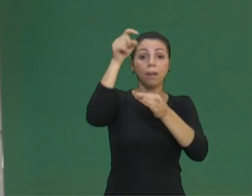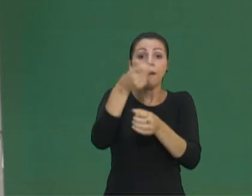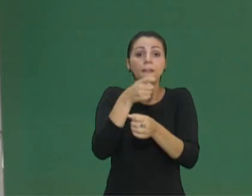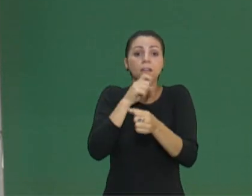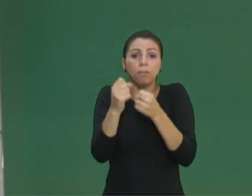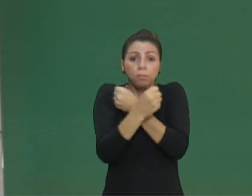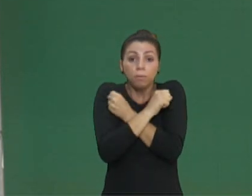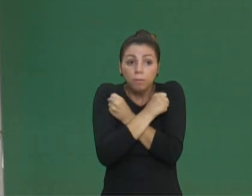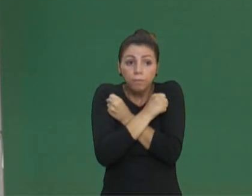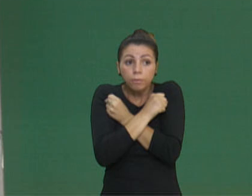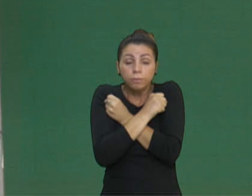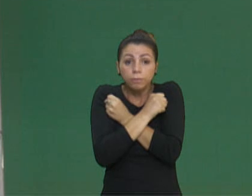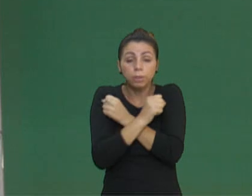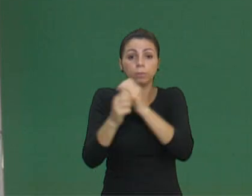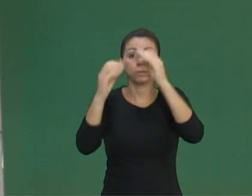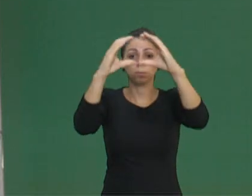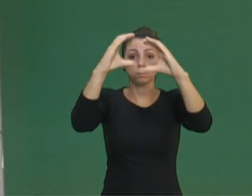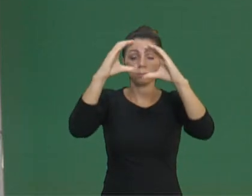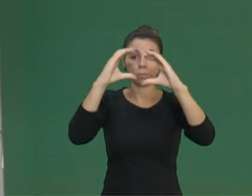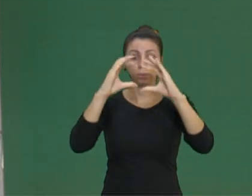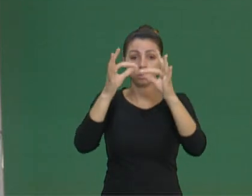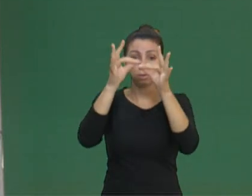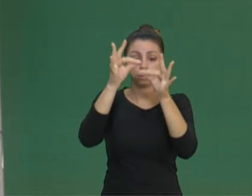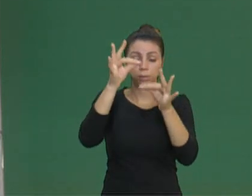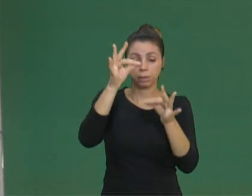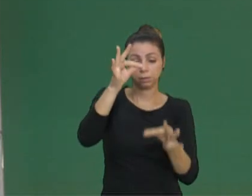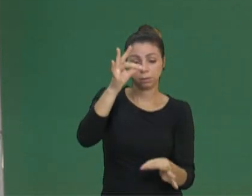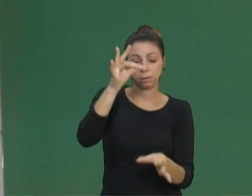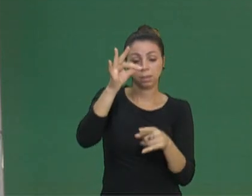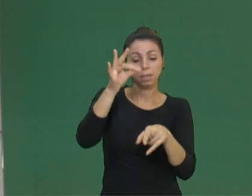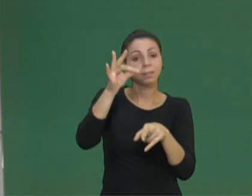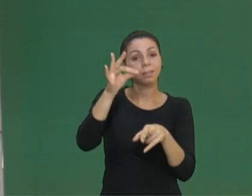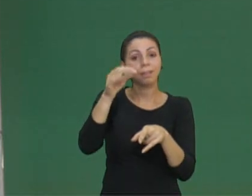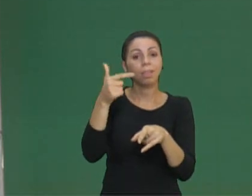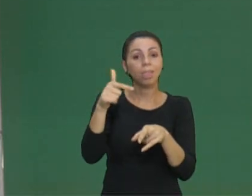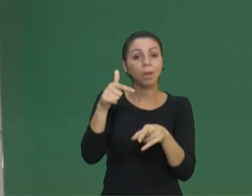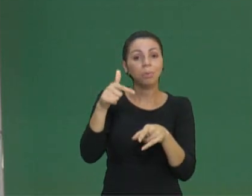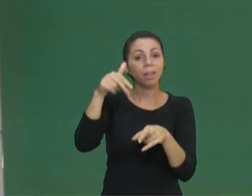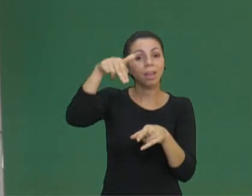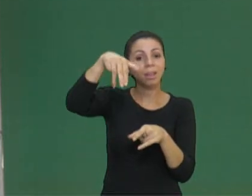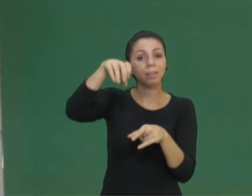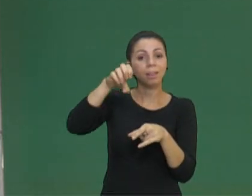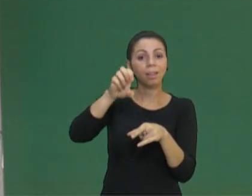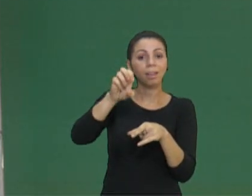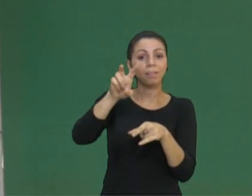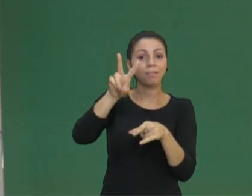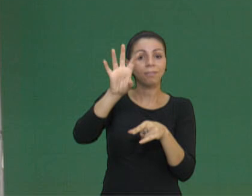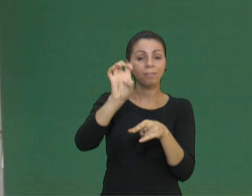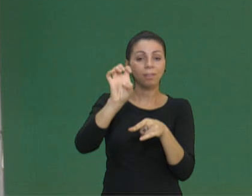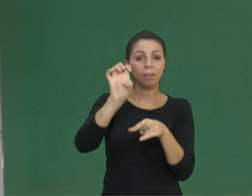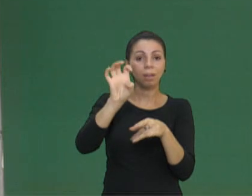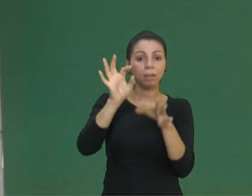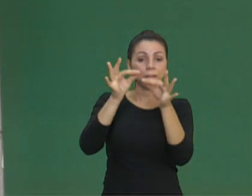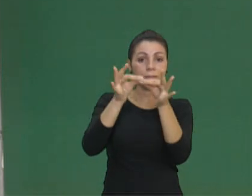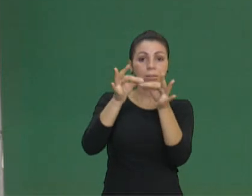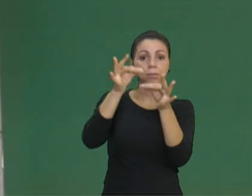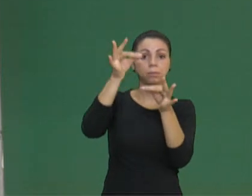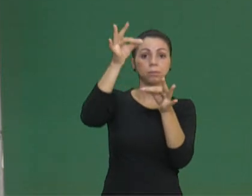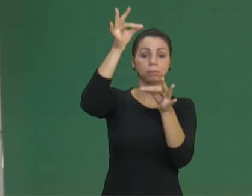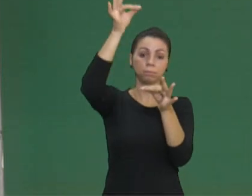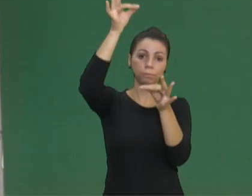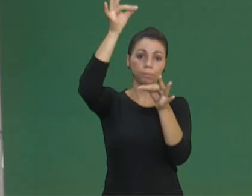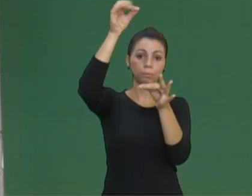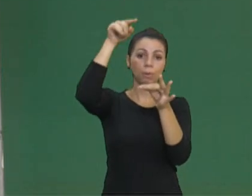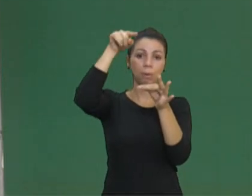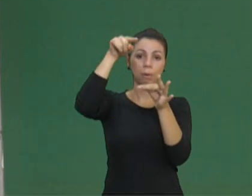região mais baixa, né, a gente não tem a presença dela, certo? Então, quanto mais alto um